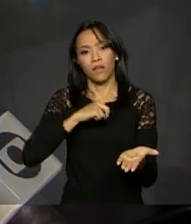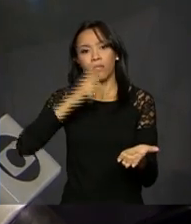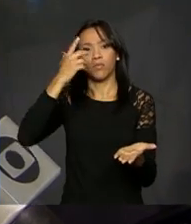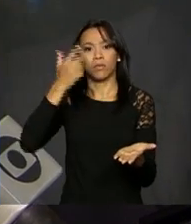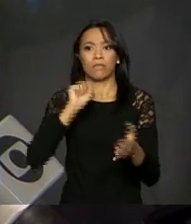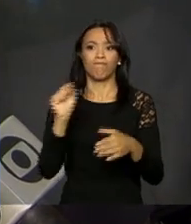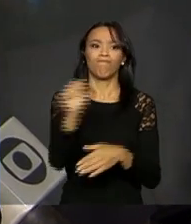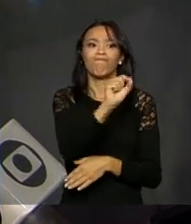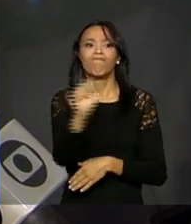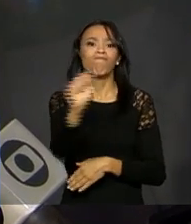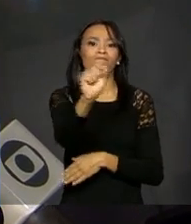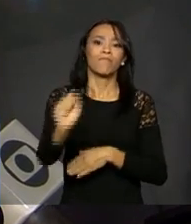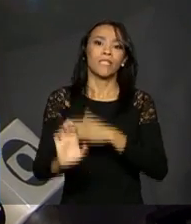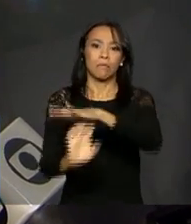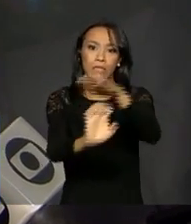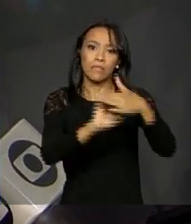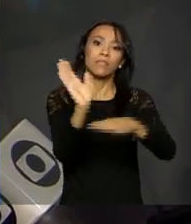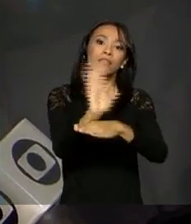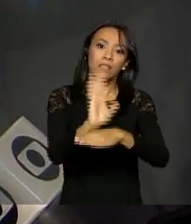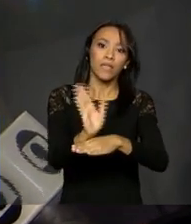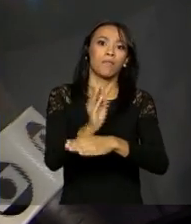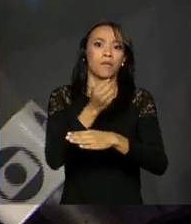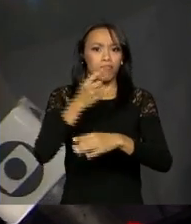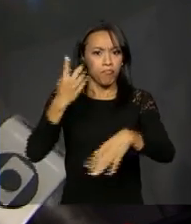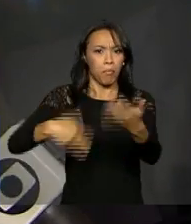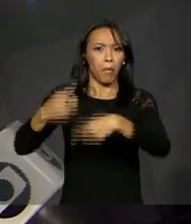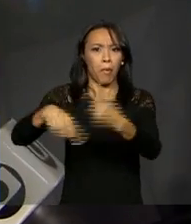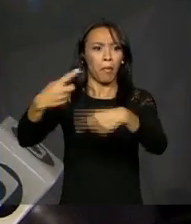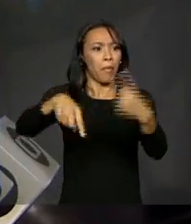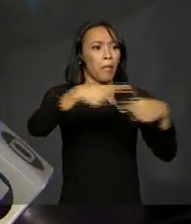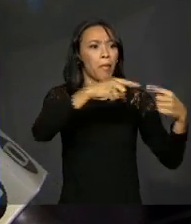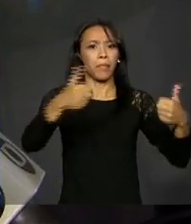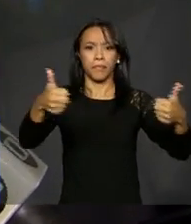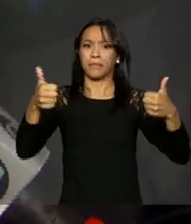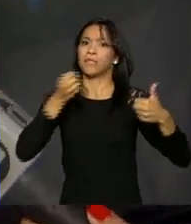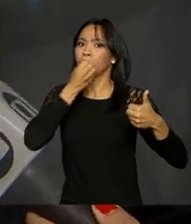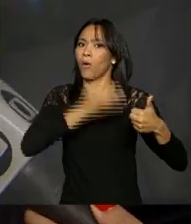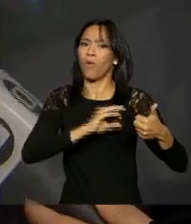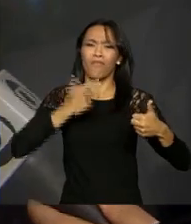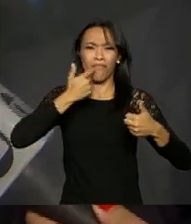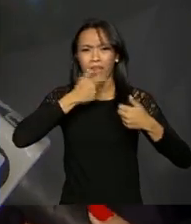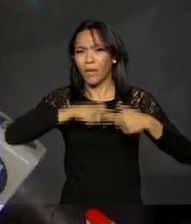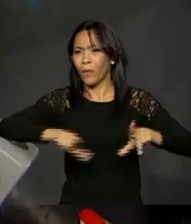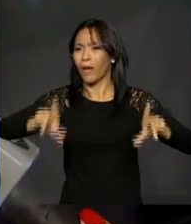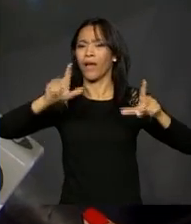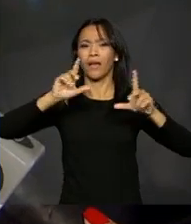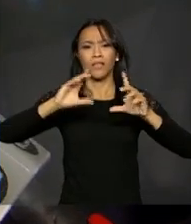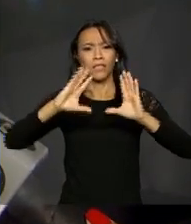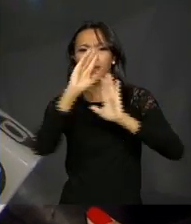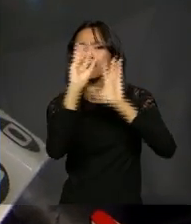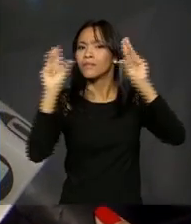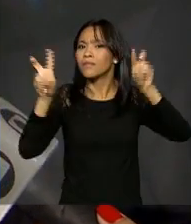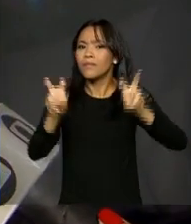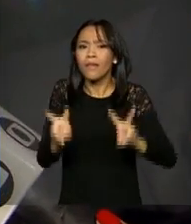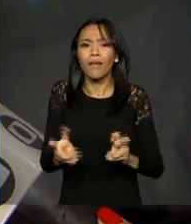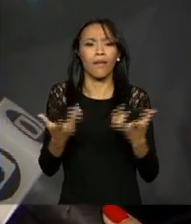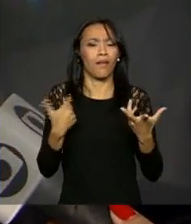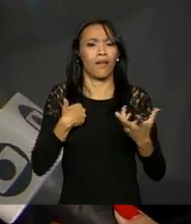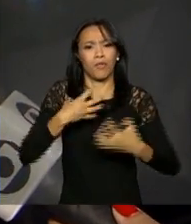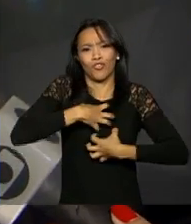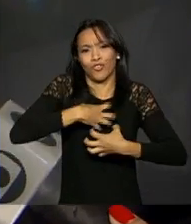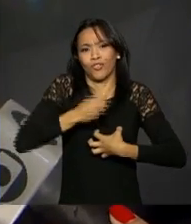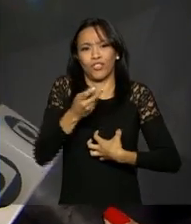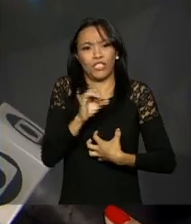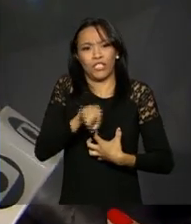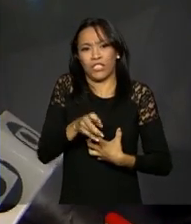produtoras de cinema produzindo no Brasil inteiro, isso é uma vitória imensa. Várias linguagens, vários conteúdos, vários estilos